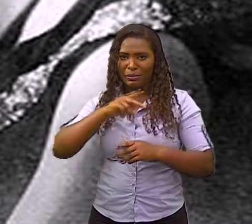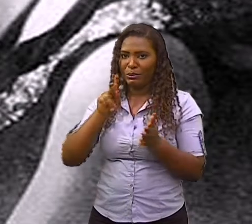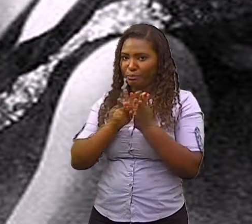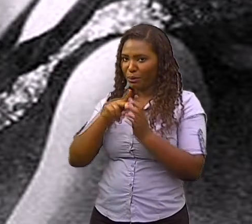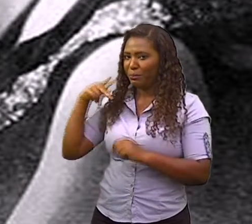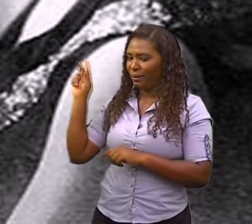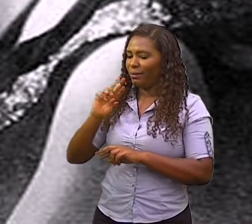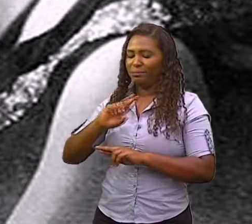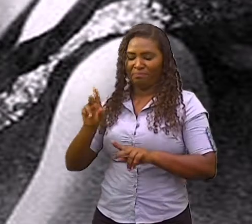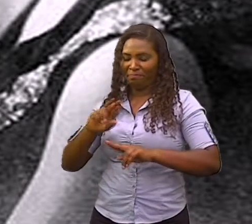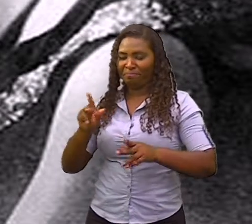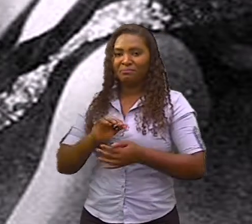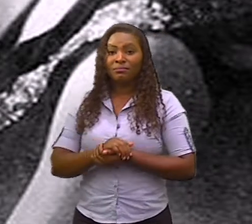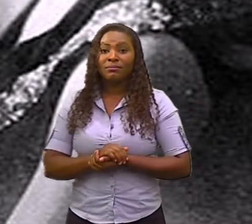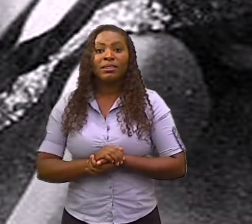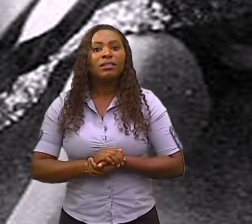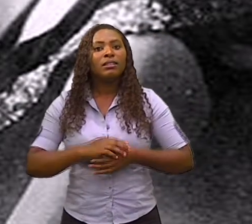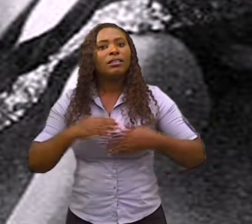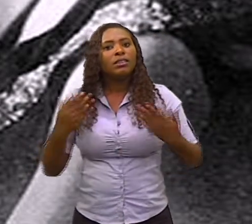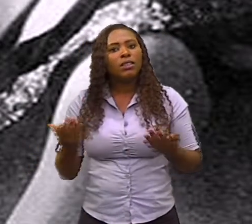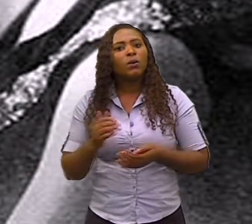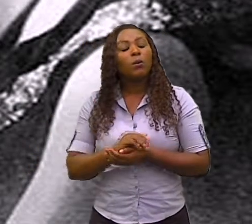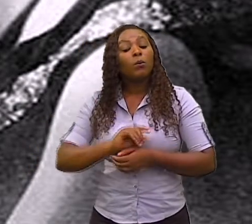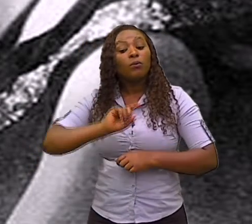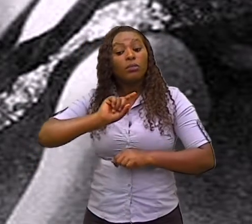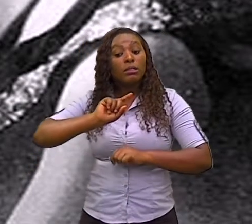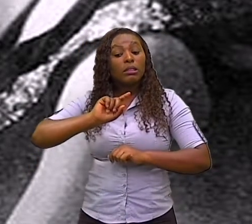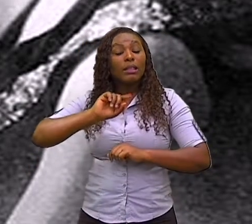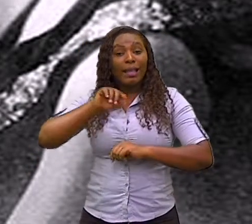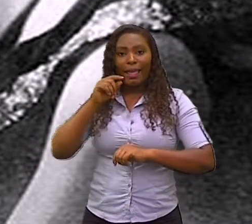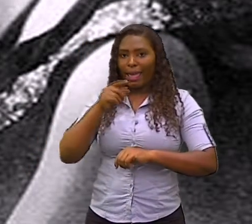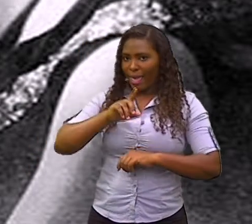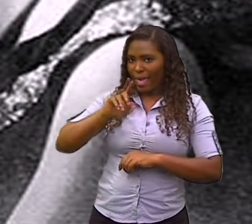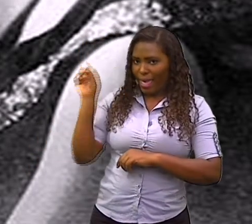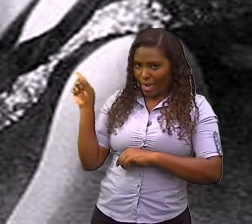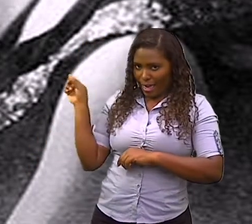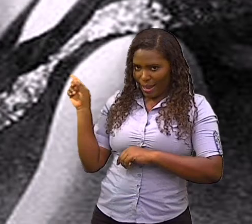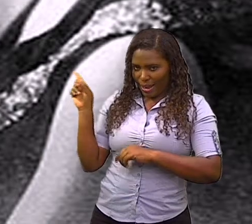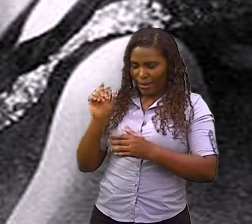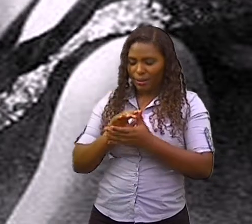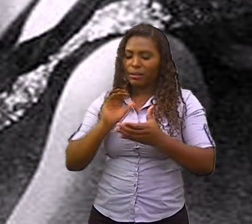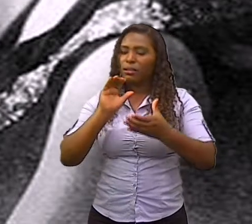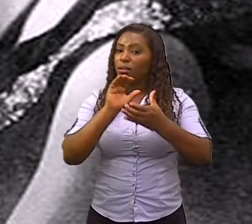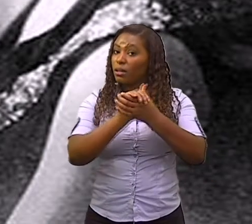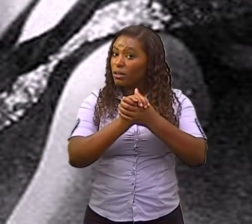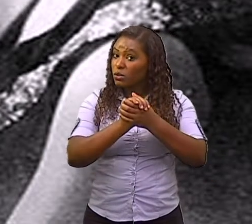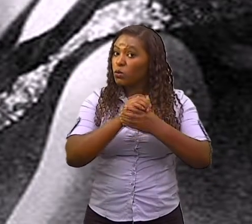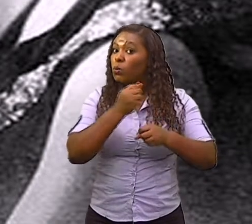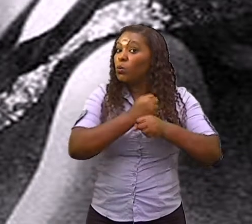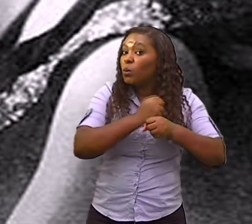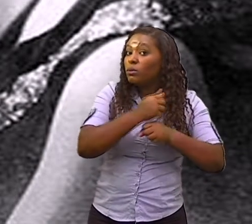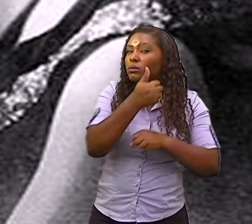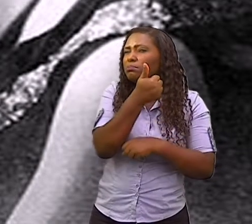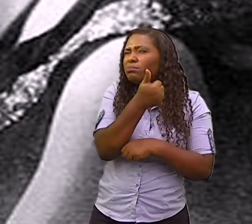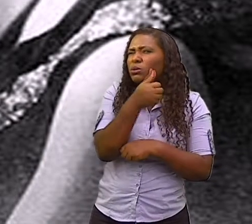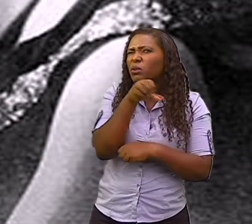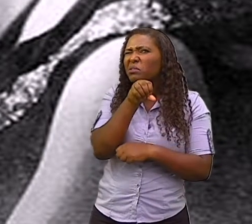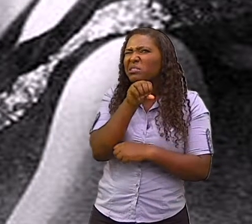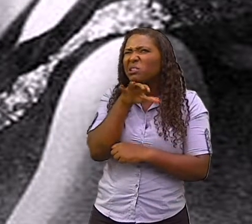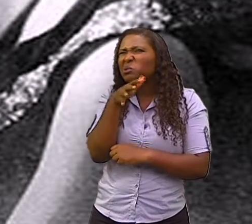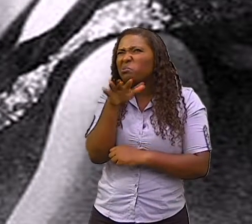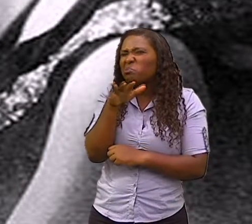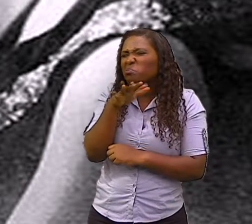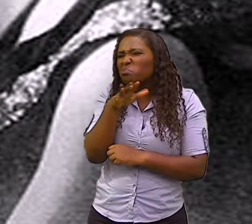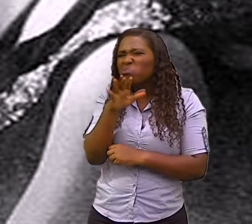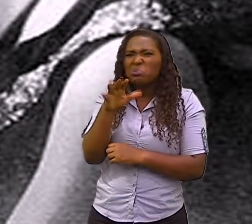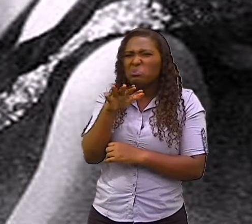o seu primeiro, e vamos lembrar que era o ano de 1900 e alguma coisa. Quando eu